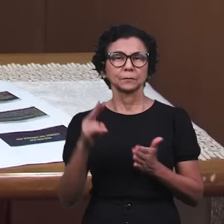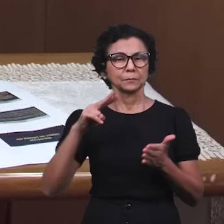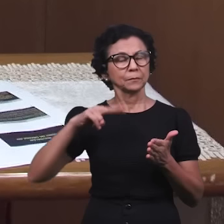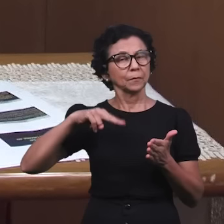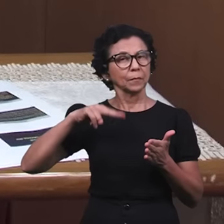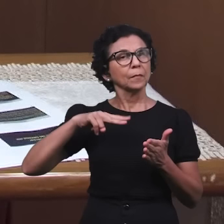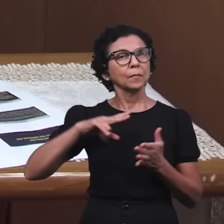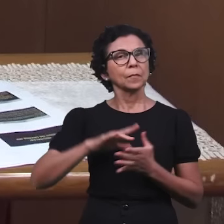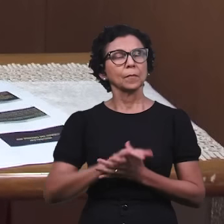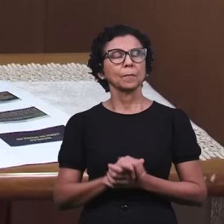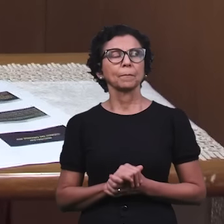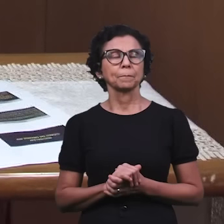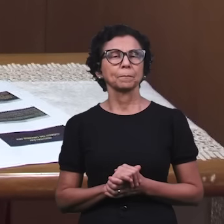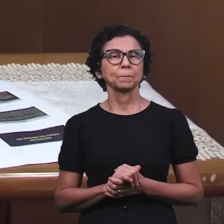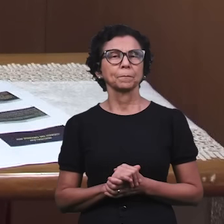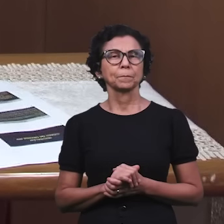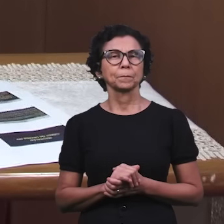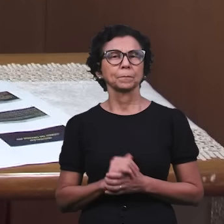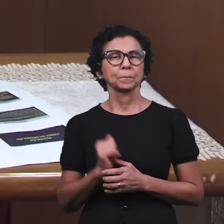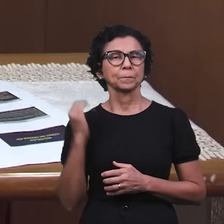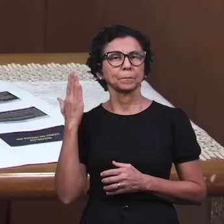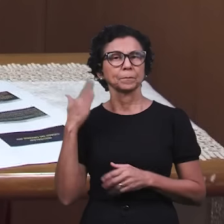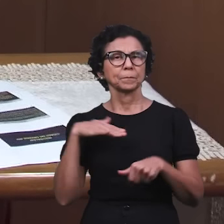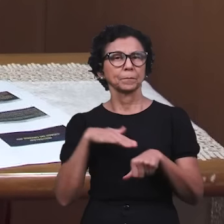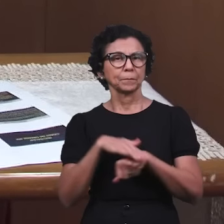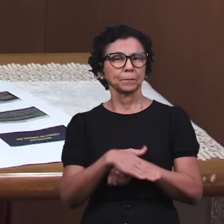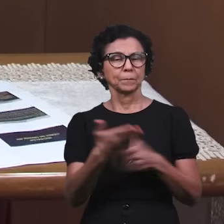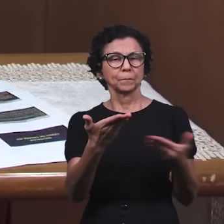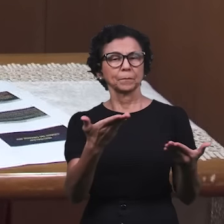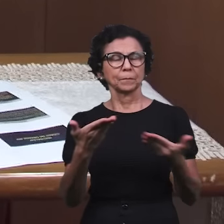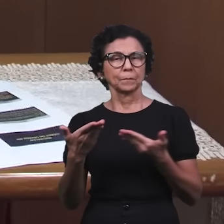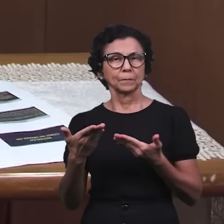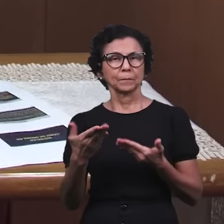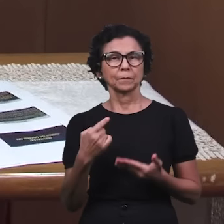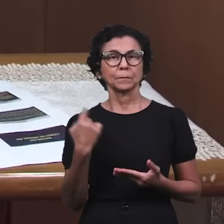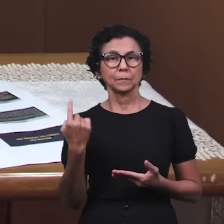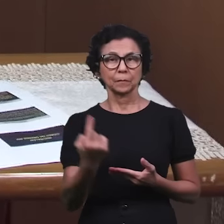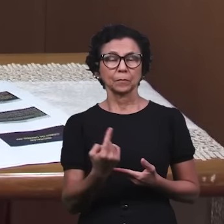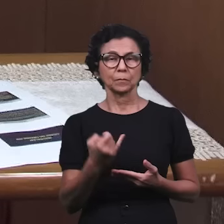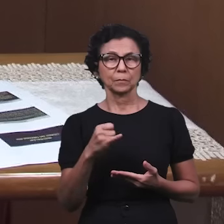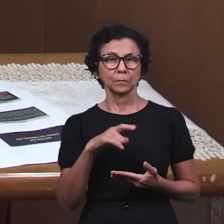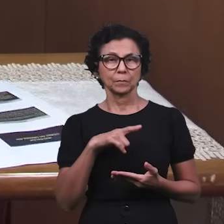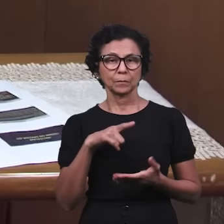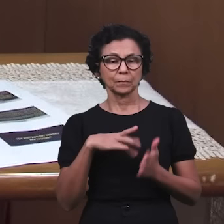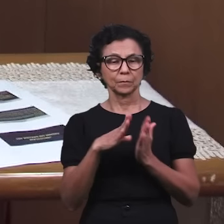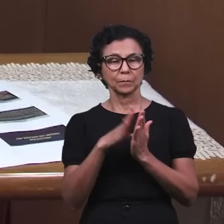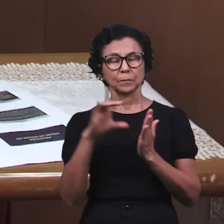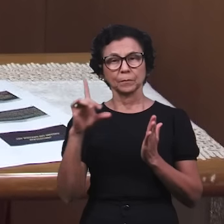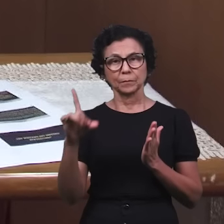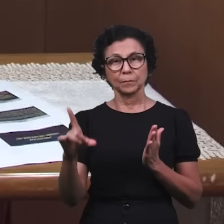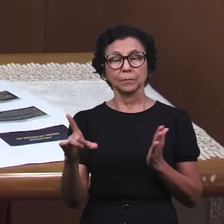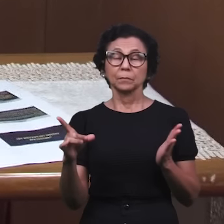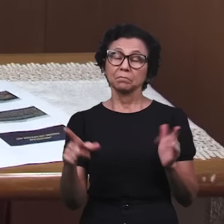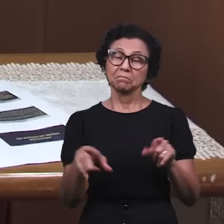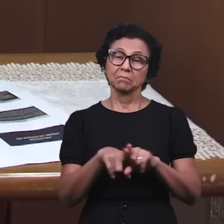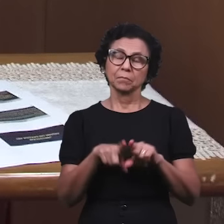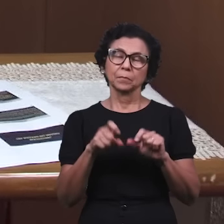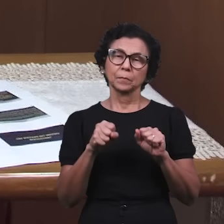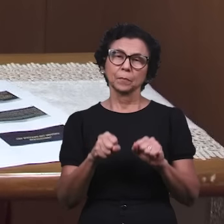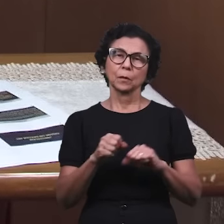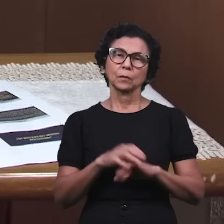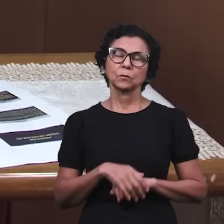na palavra que será transmitida nesta noite. Convidamos a todos que estiverem com suas Bíblias, mas podendo